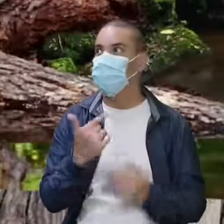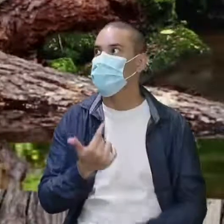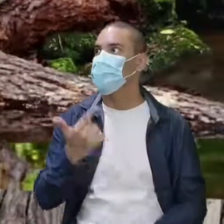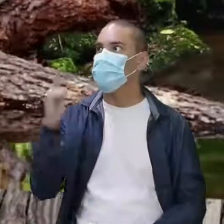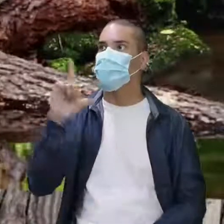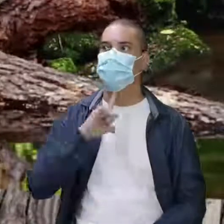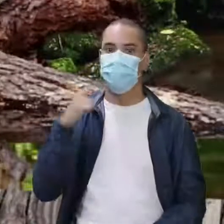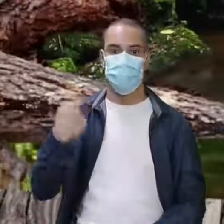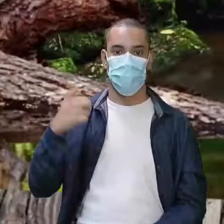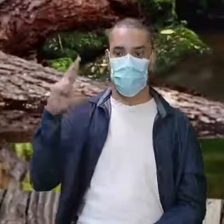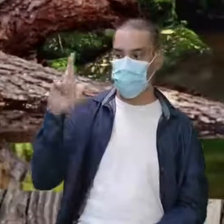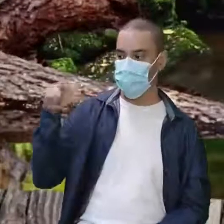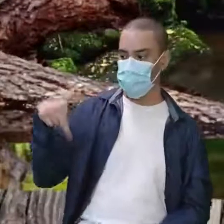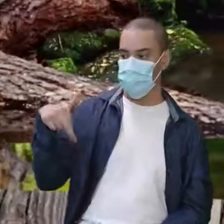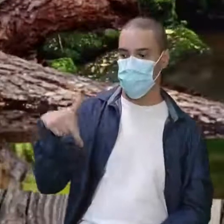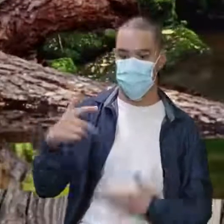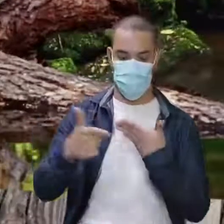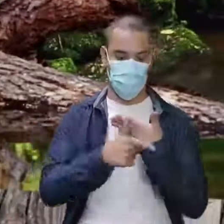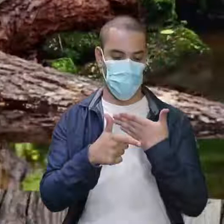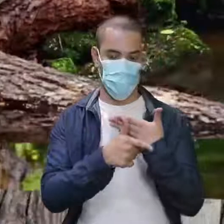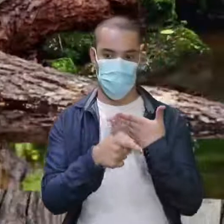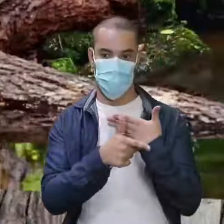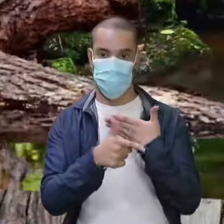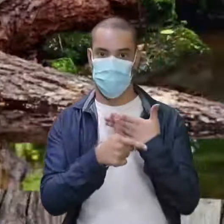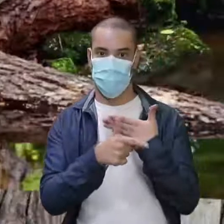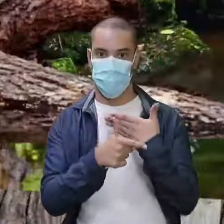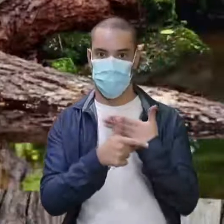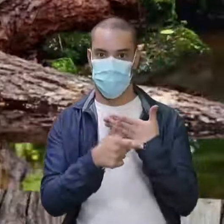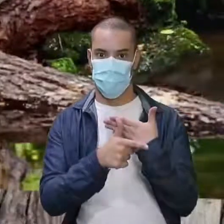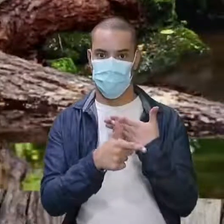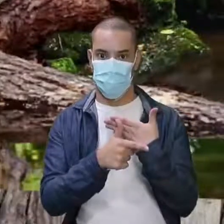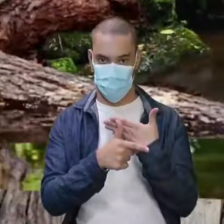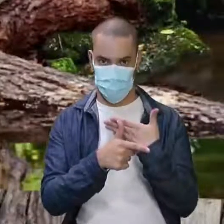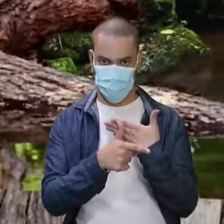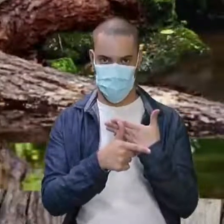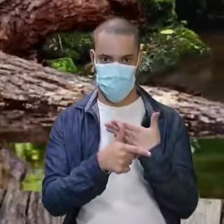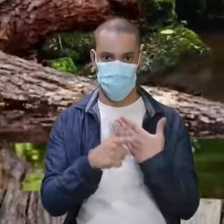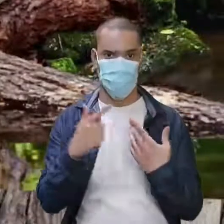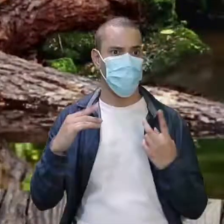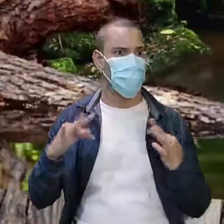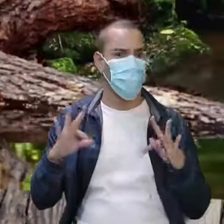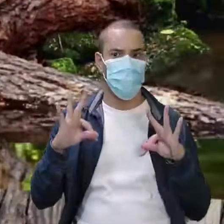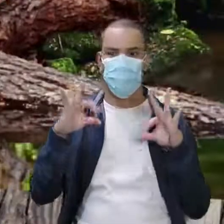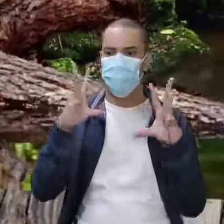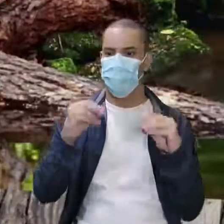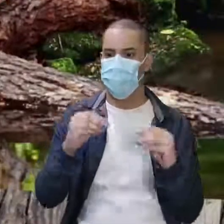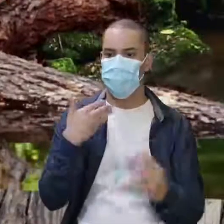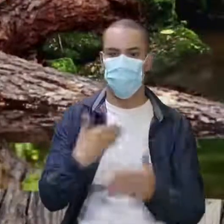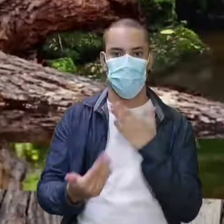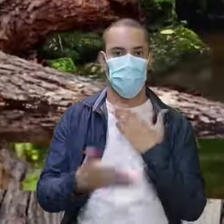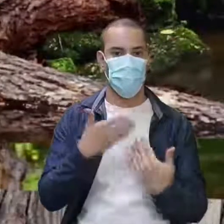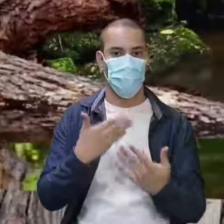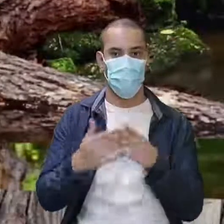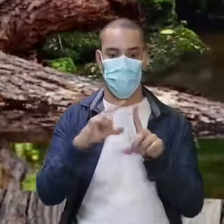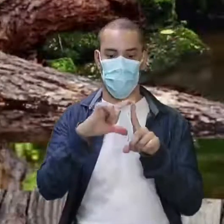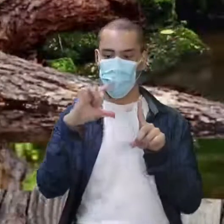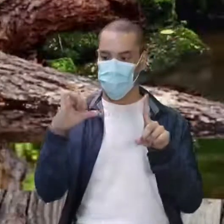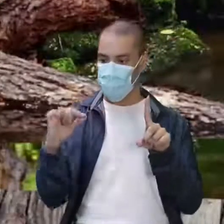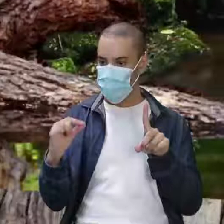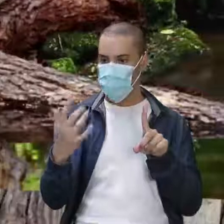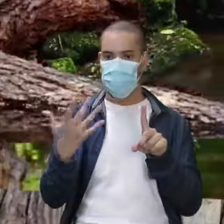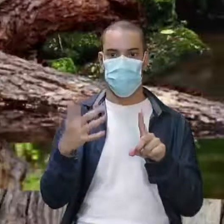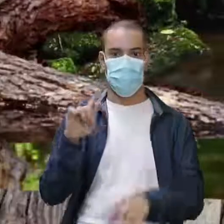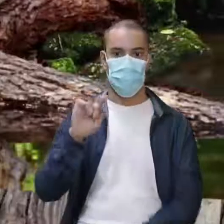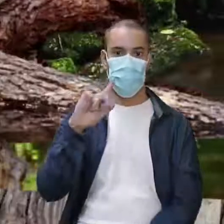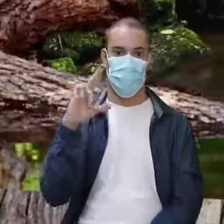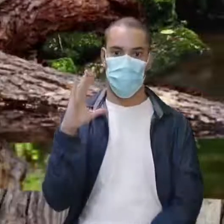uma razão, uma função, tá? Tudo que está ali, uma folhinha seca, um galho, né?